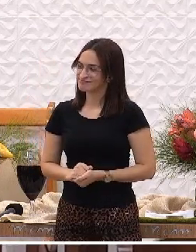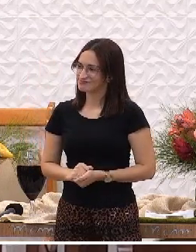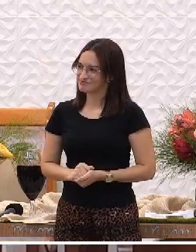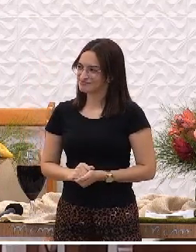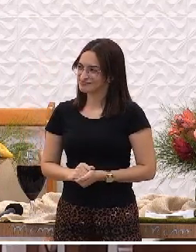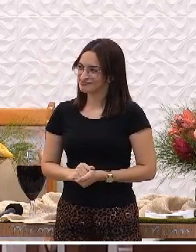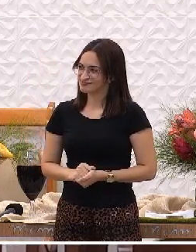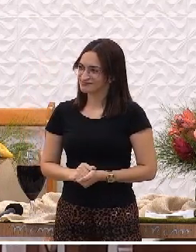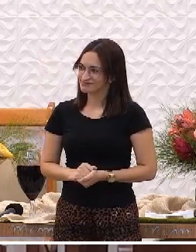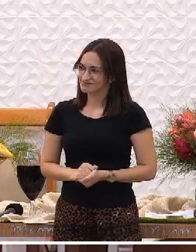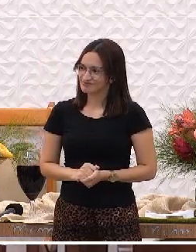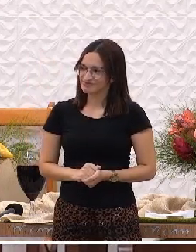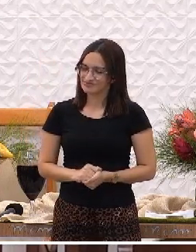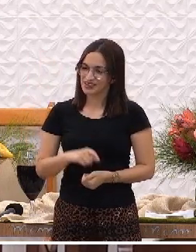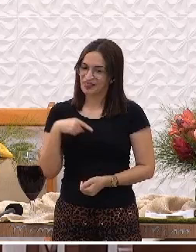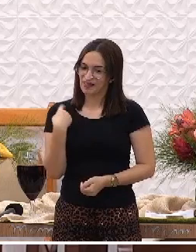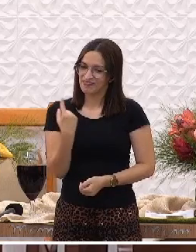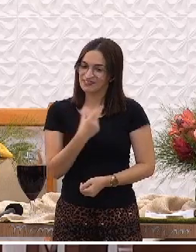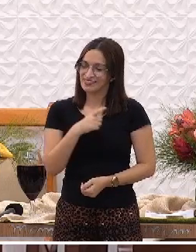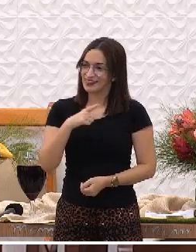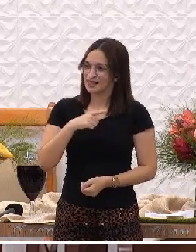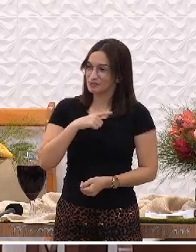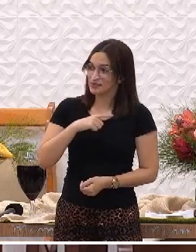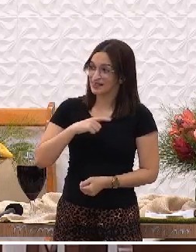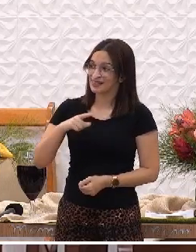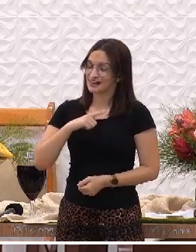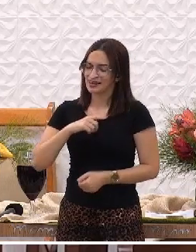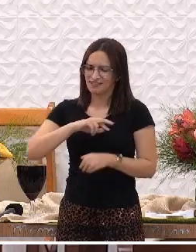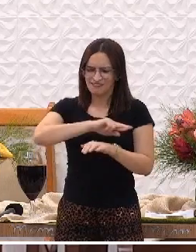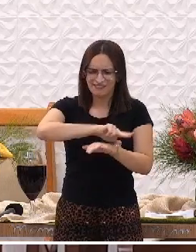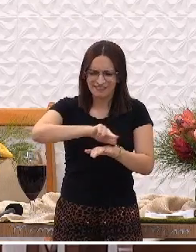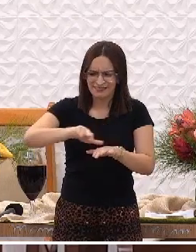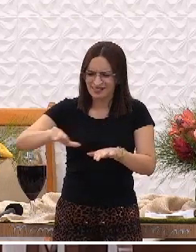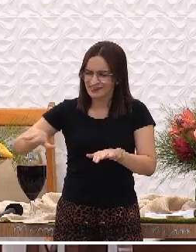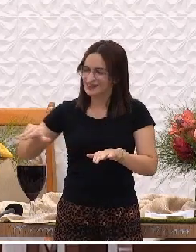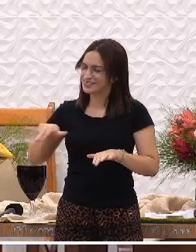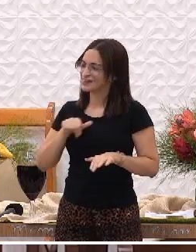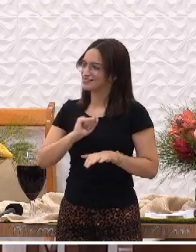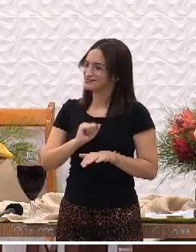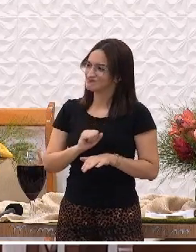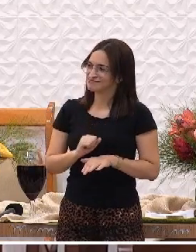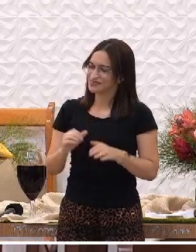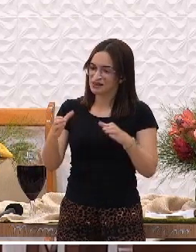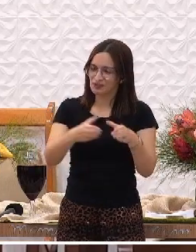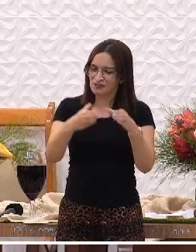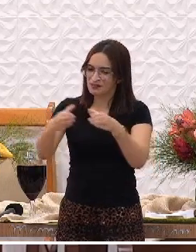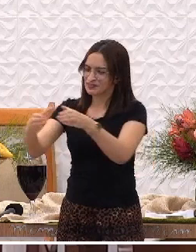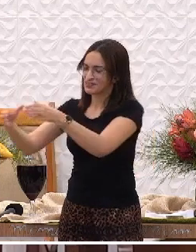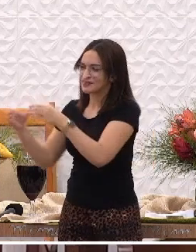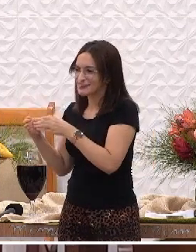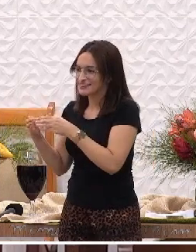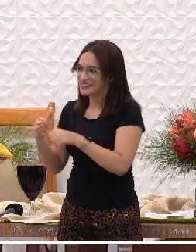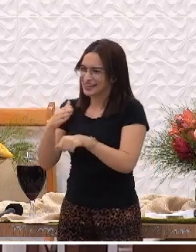Pessoal, e não só discipulado, né? A gente tem várias outras secretarias e, como a Mari bem falou, a gente incentiva vocês a participarem.